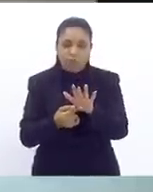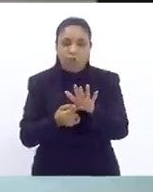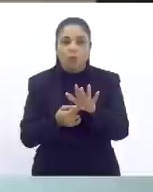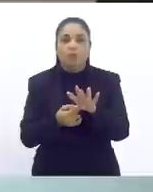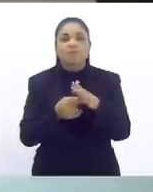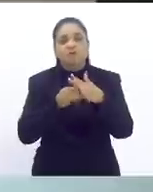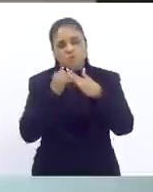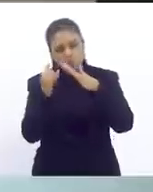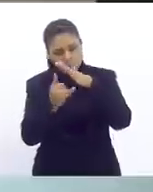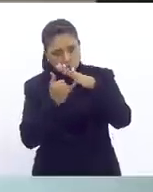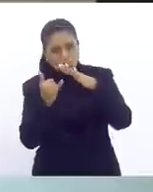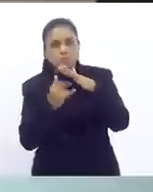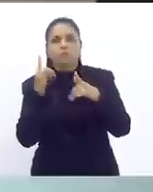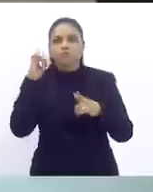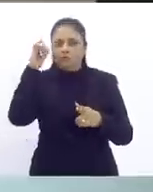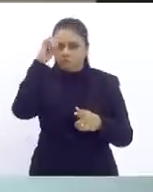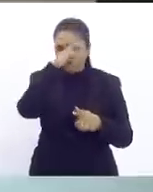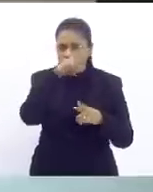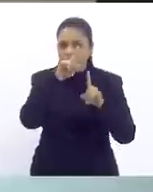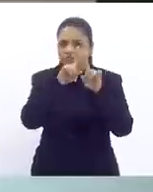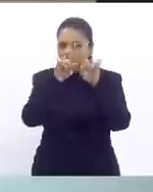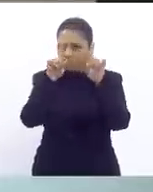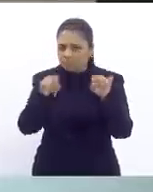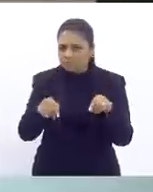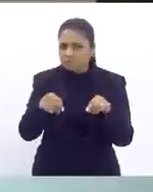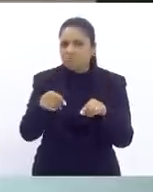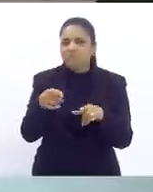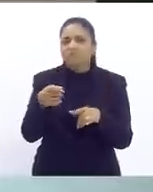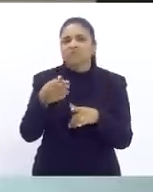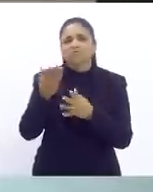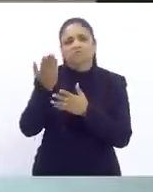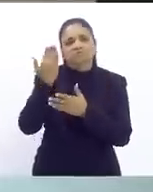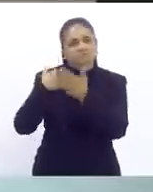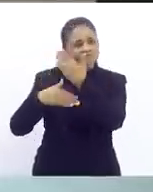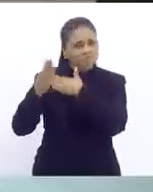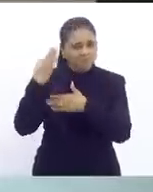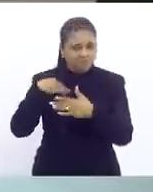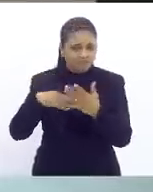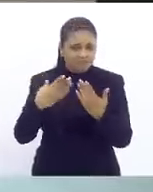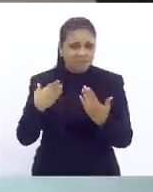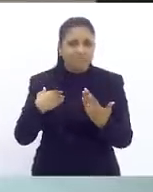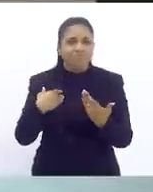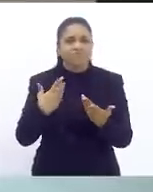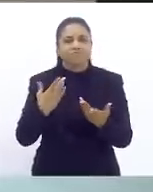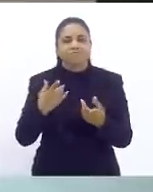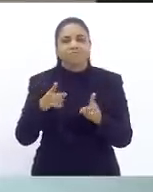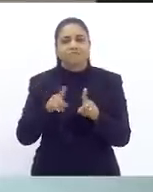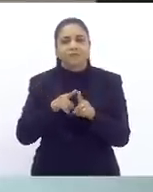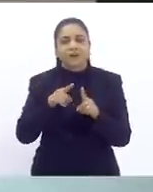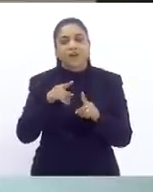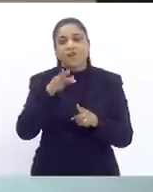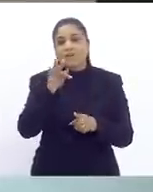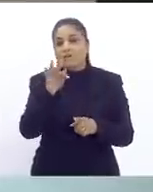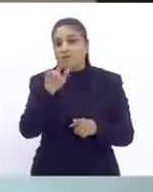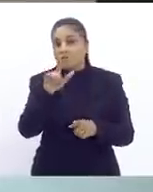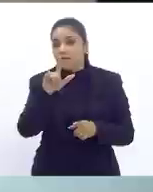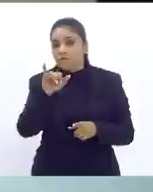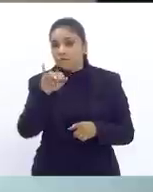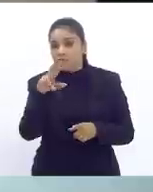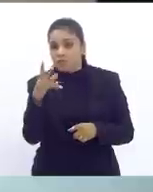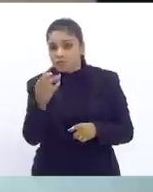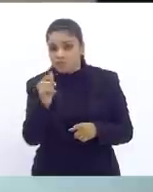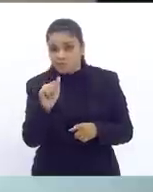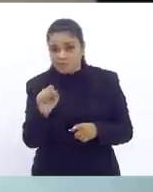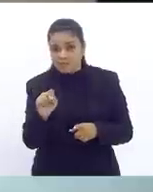que os órgãos tem muita dificuldade são servidores muito antigos instituir o benefício esse Essas fichas funcionais temos alguns